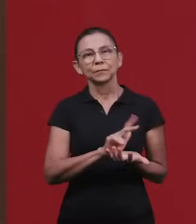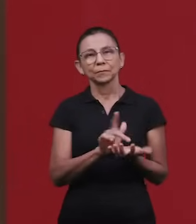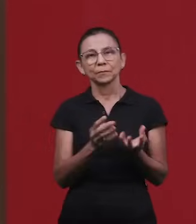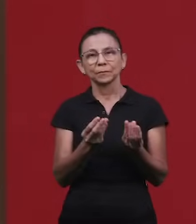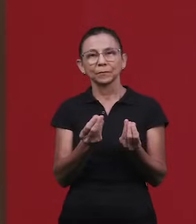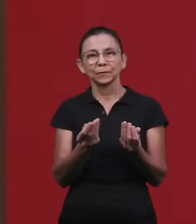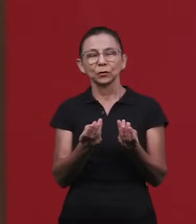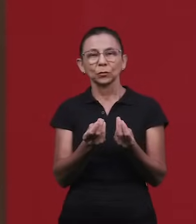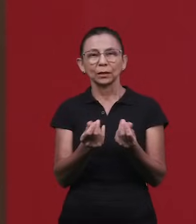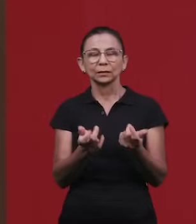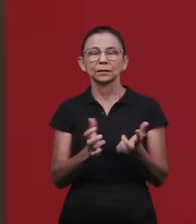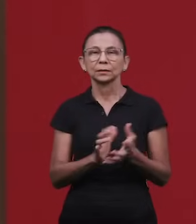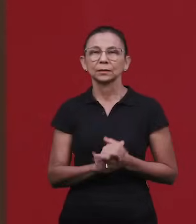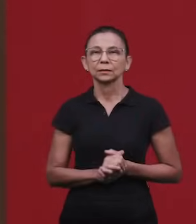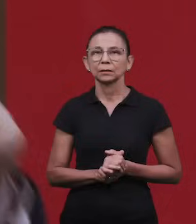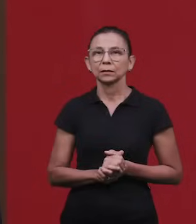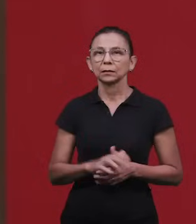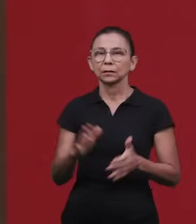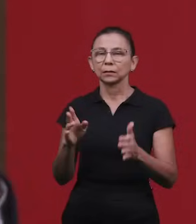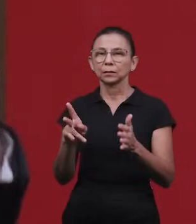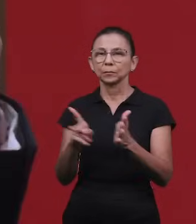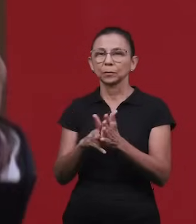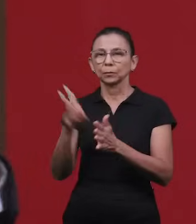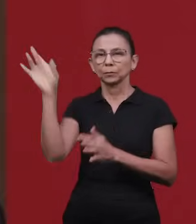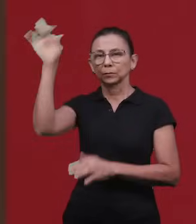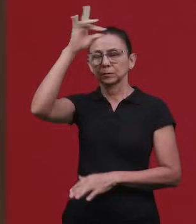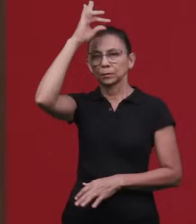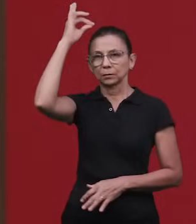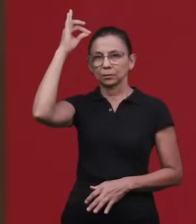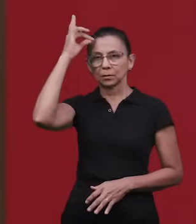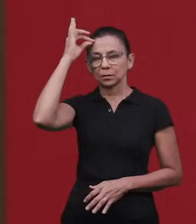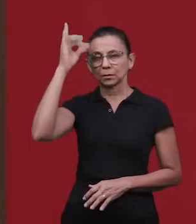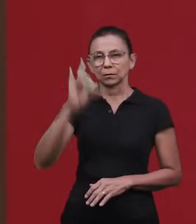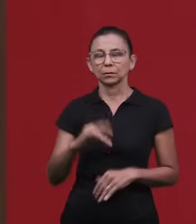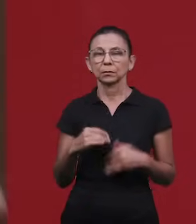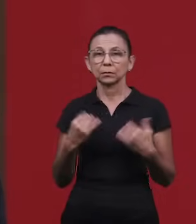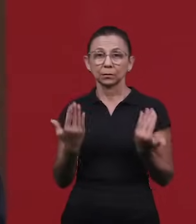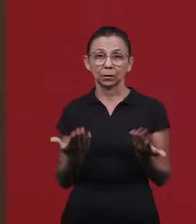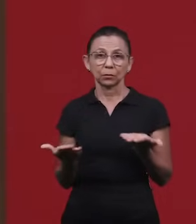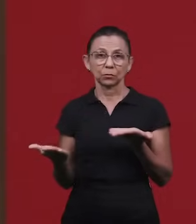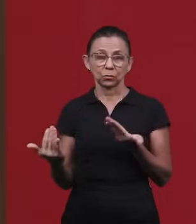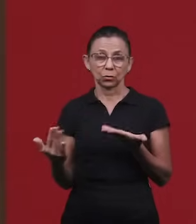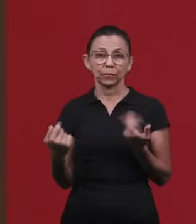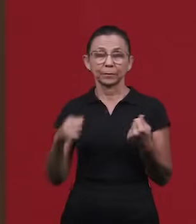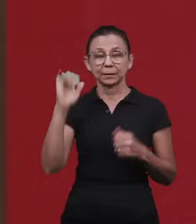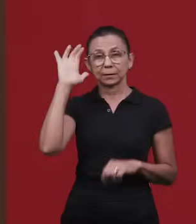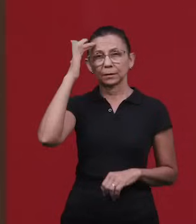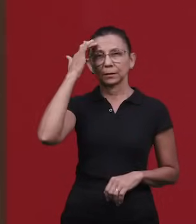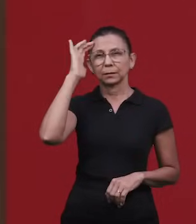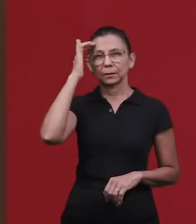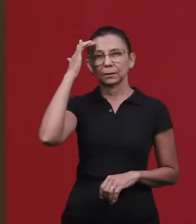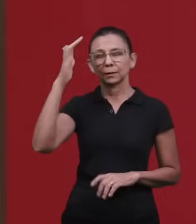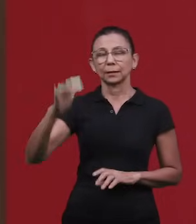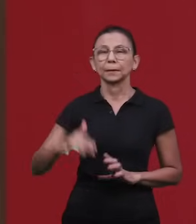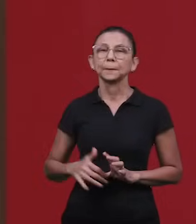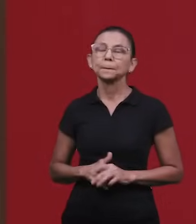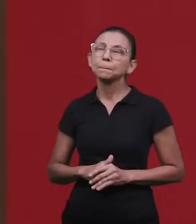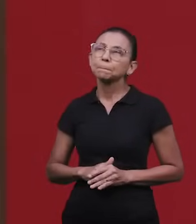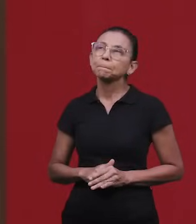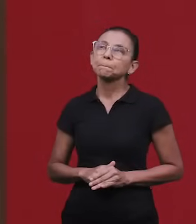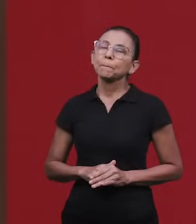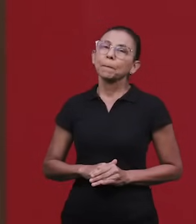várias qualidades que não são nossas, são do Espírito Santo. Então o jovem tem que entender uma coisa, ele